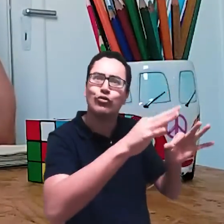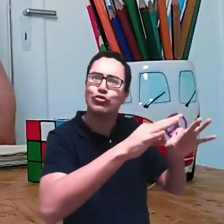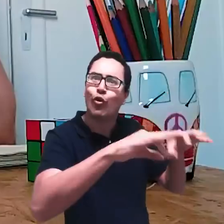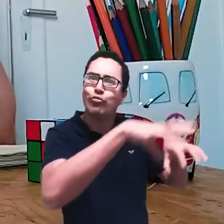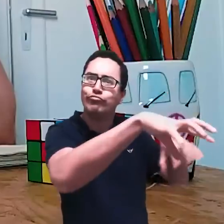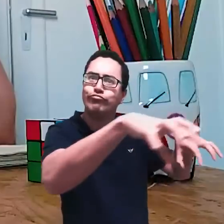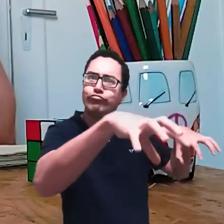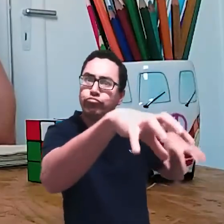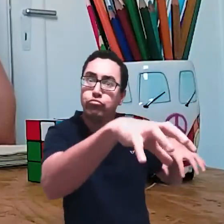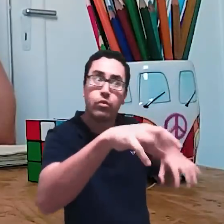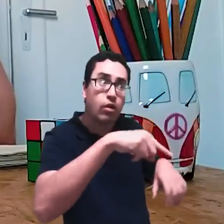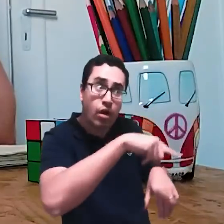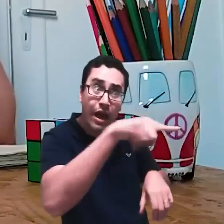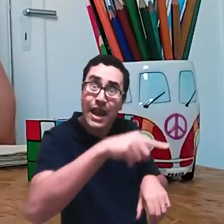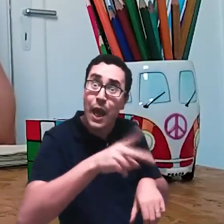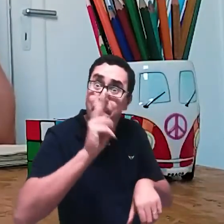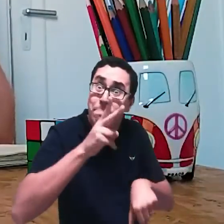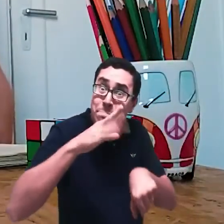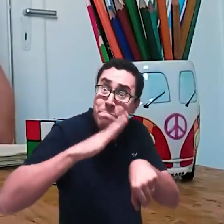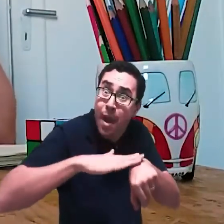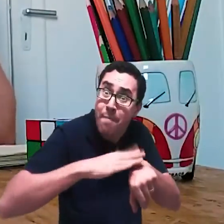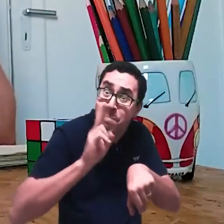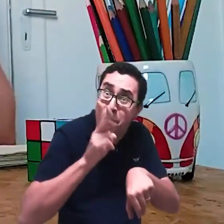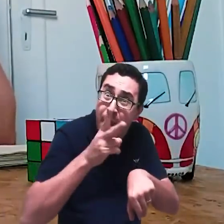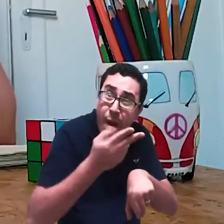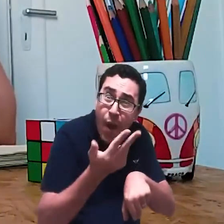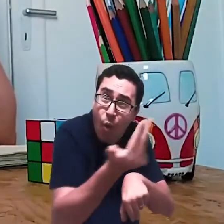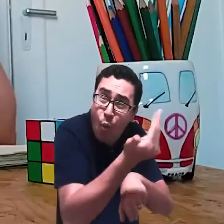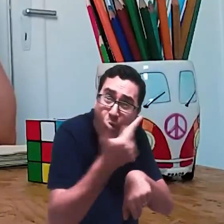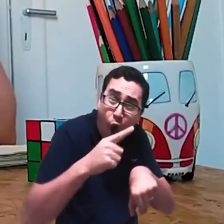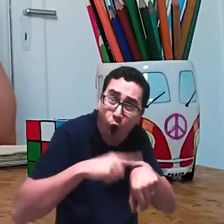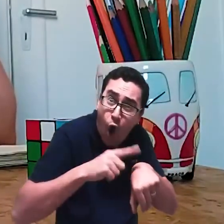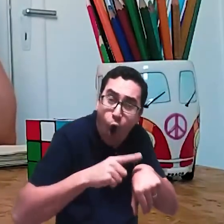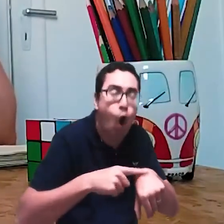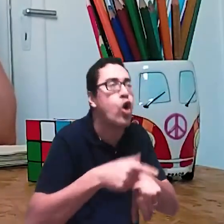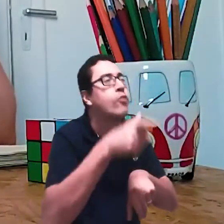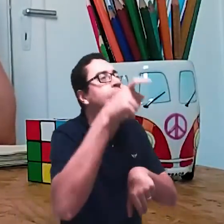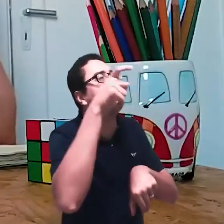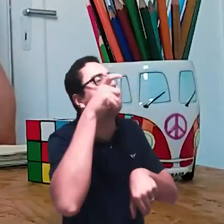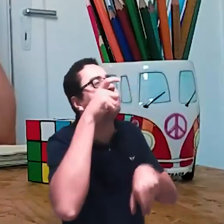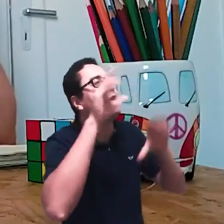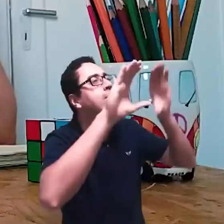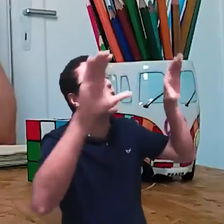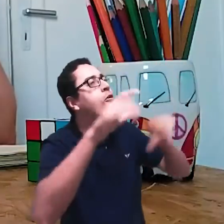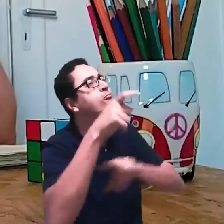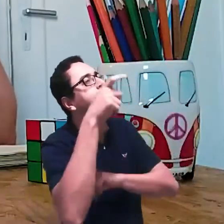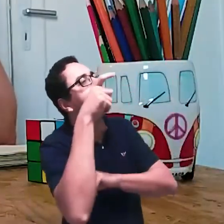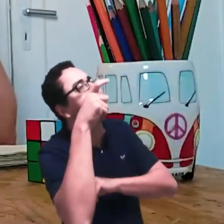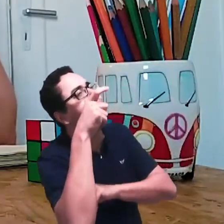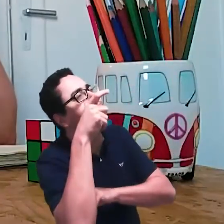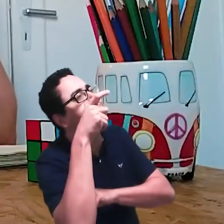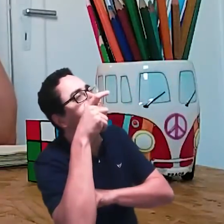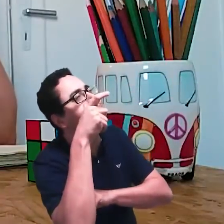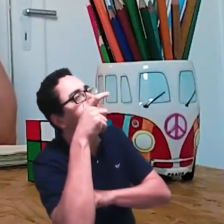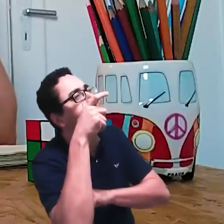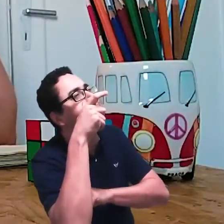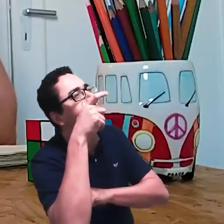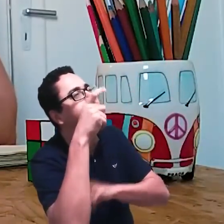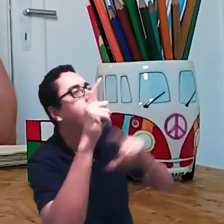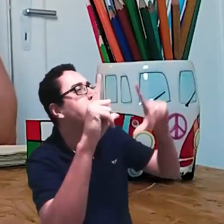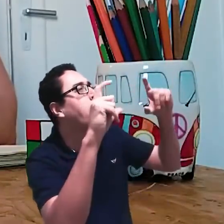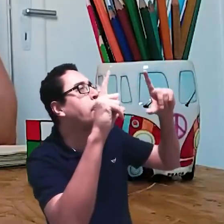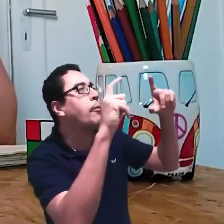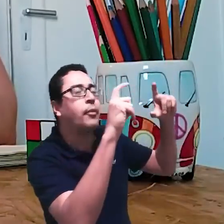lugares, estavam olhando o céu ao mesmo tempo. Não sei, essa ideia me pareceu legal.